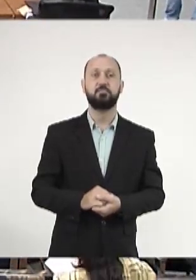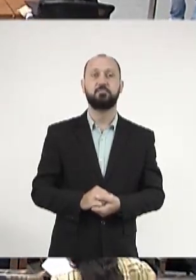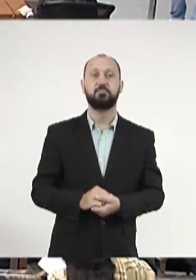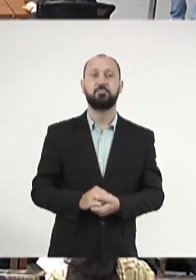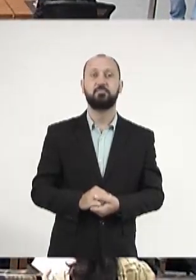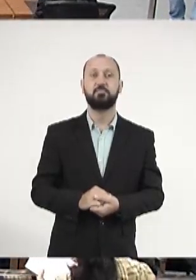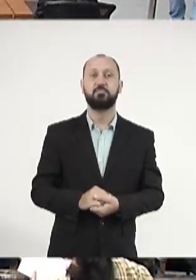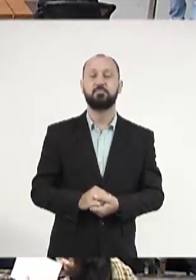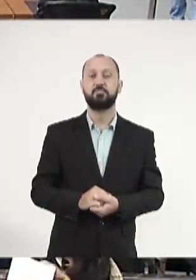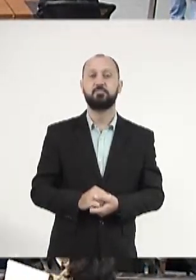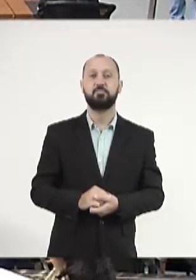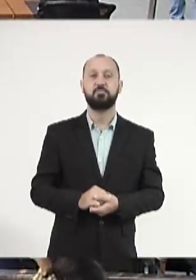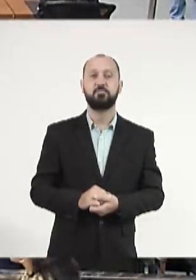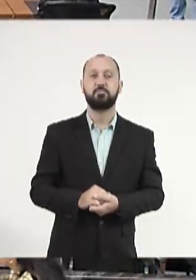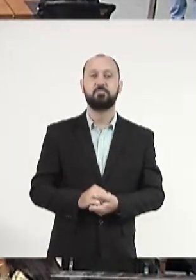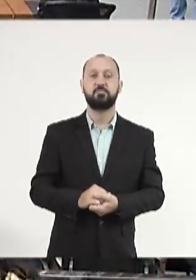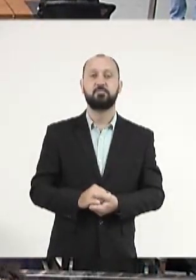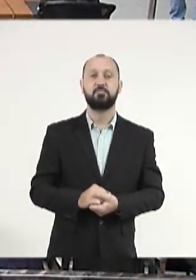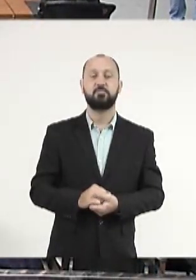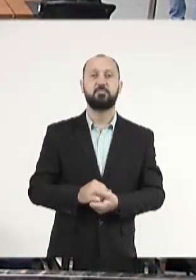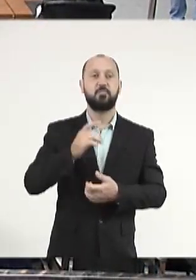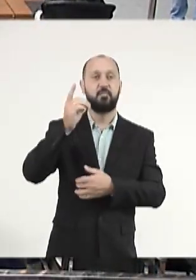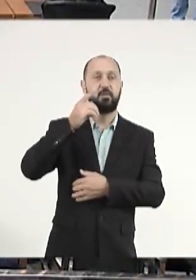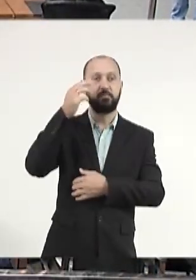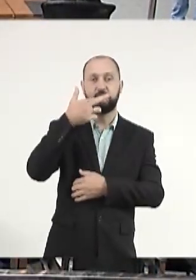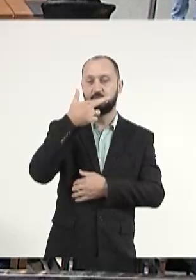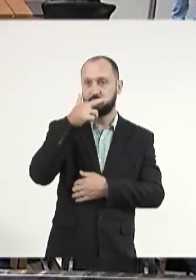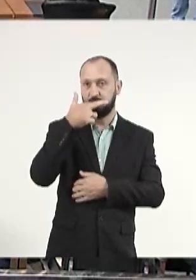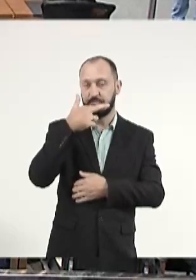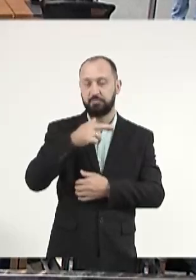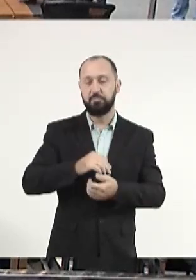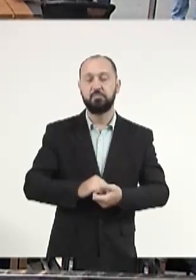Com a palavra, nobre deputado Renato Câmara.